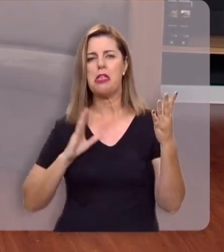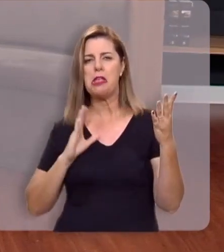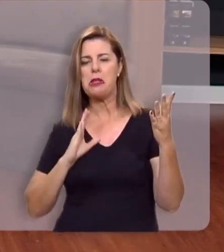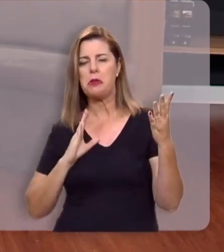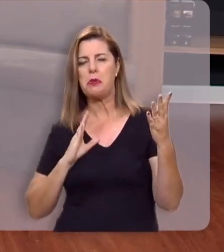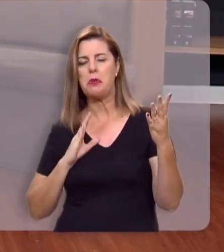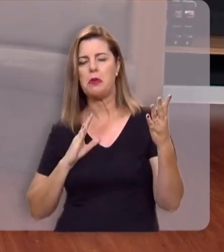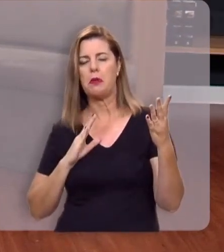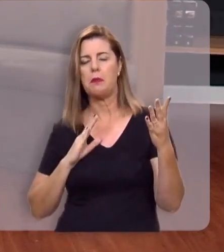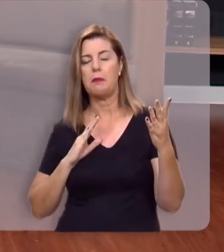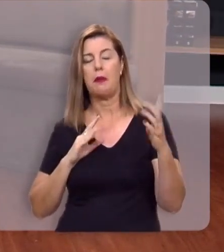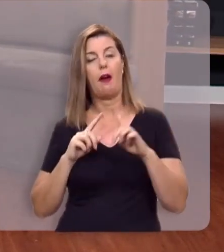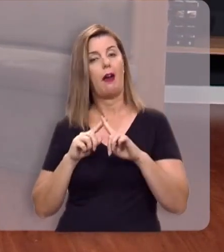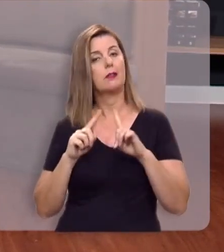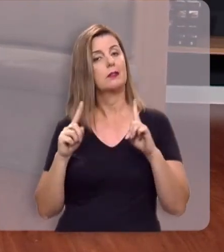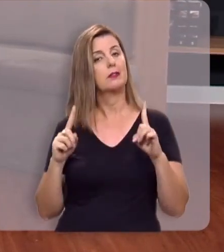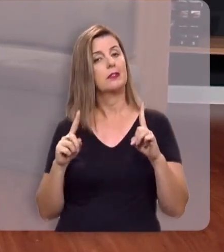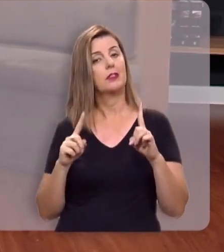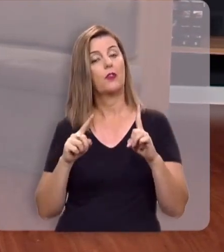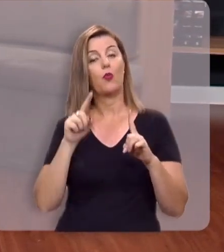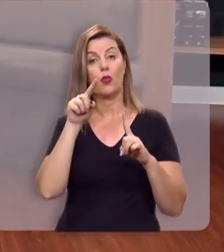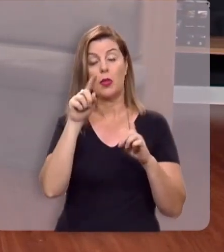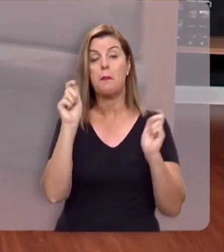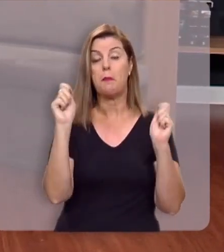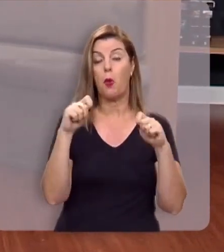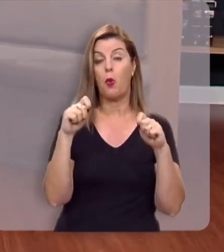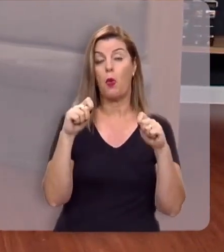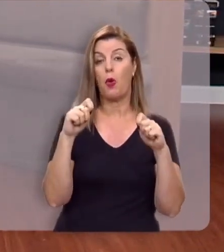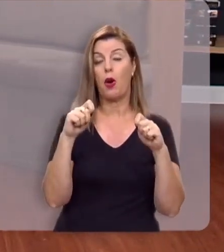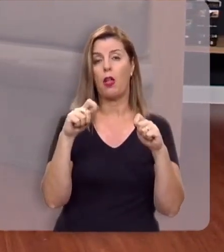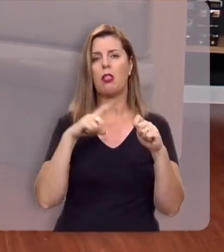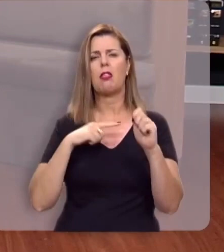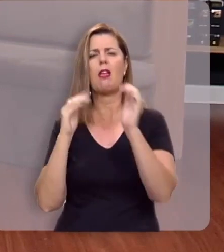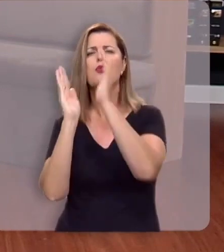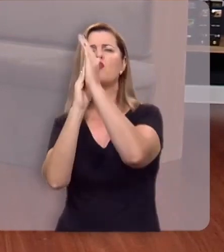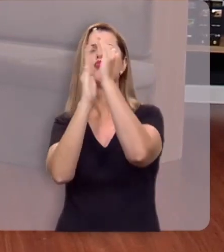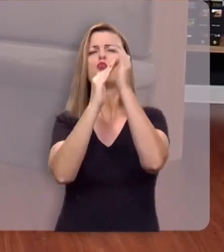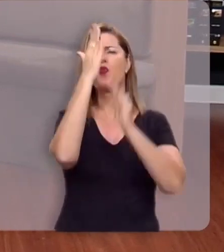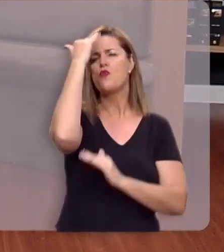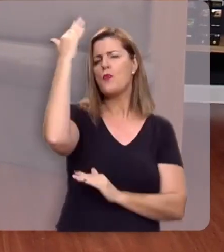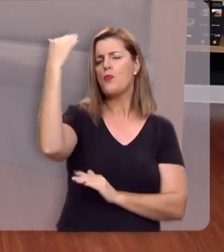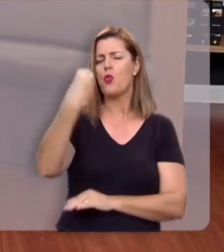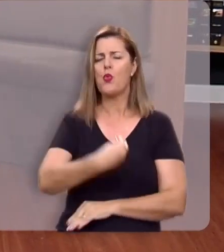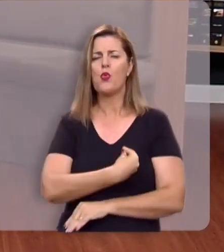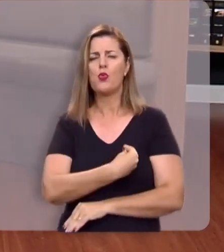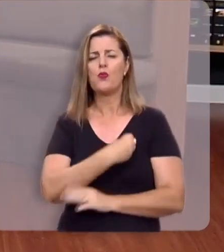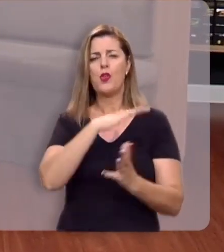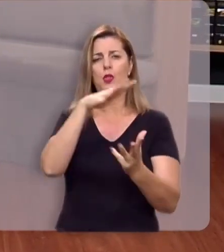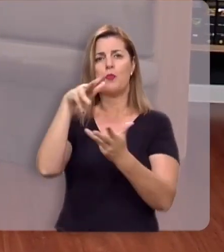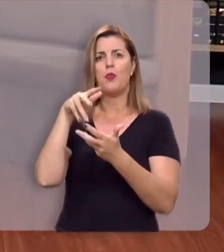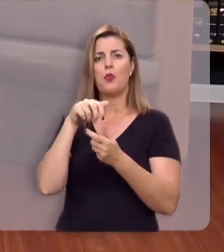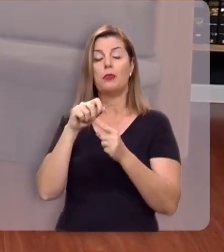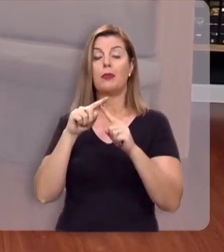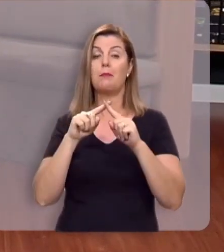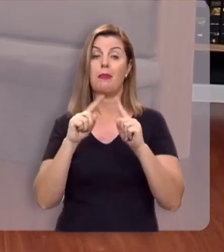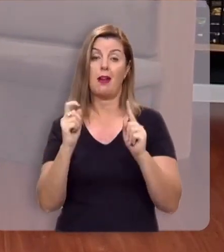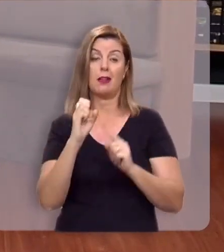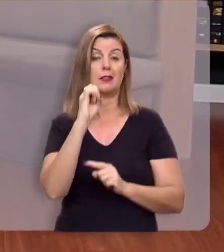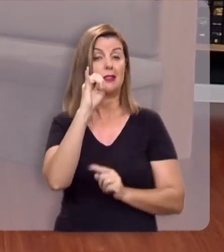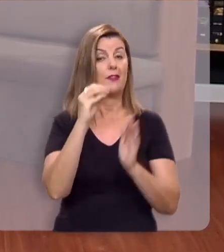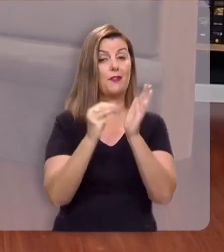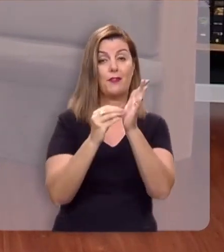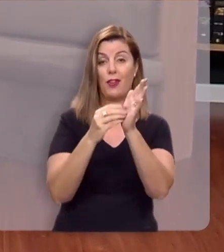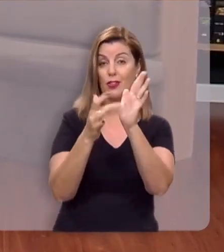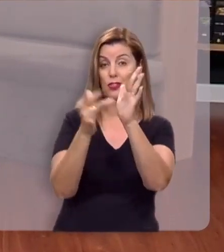ter riquezas, você pode ter aplausos do mundo, mas se você não